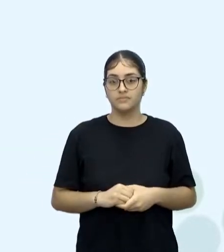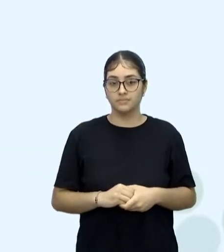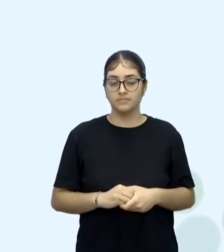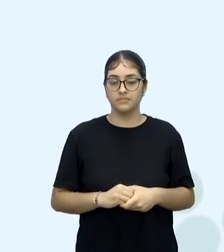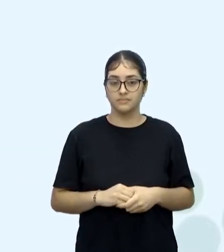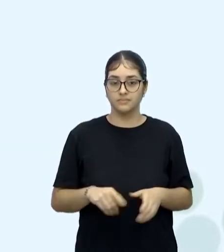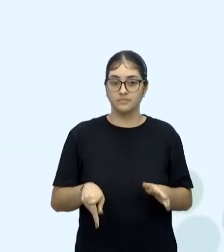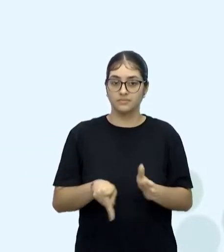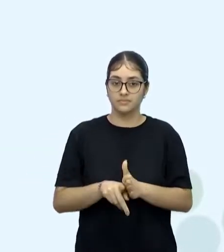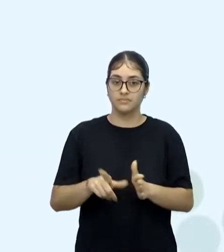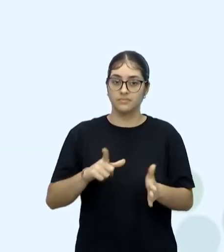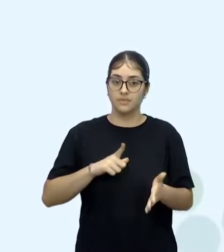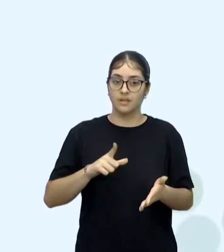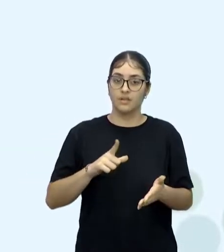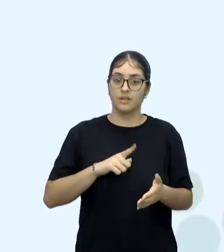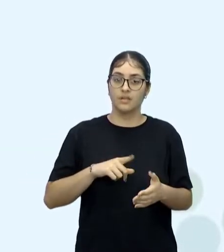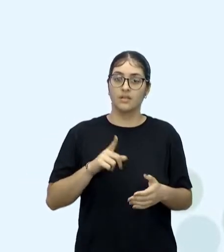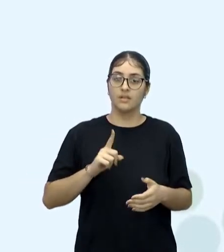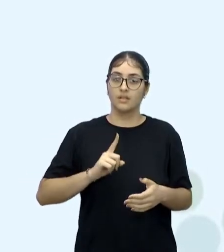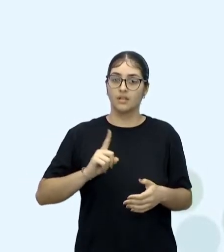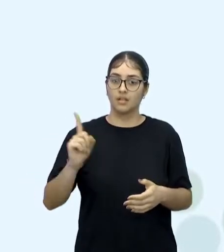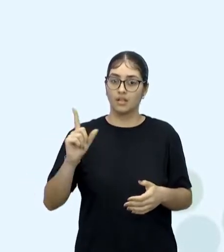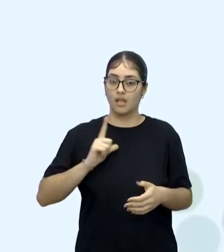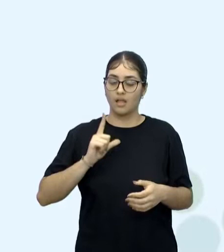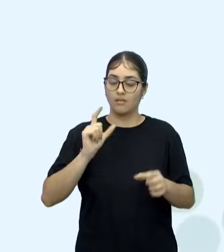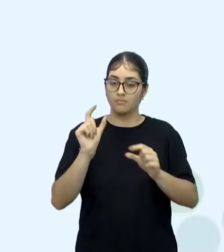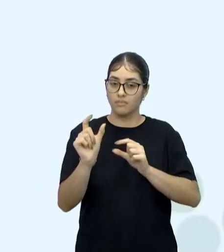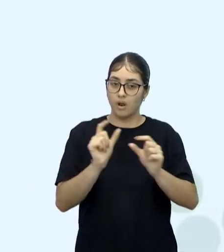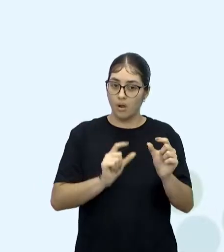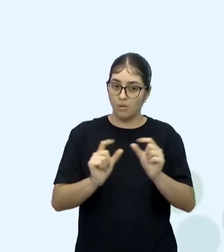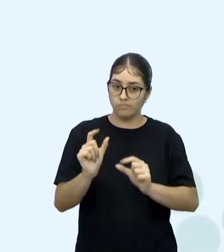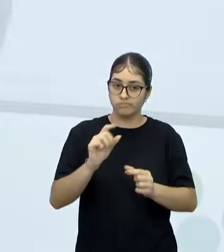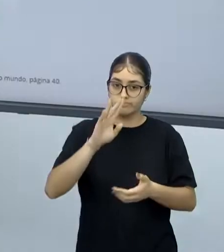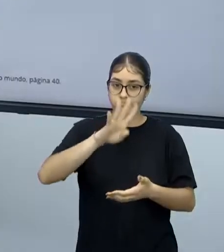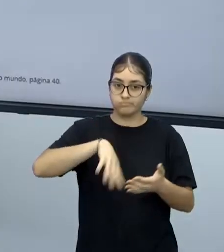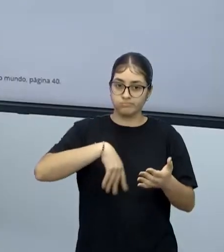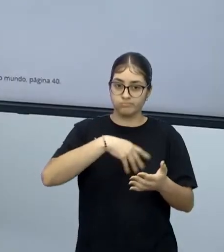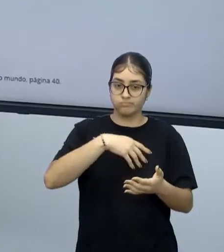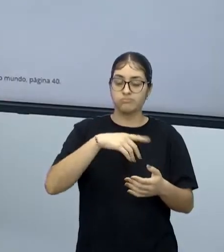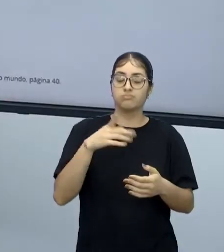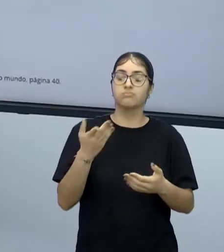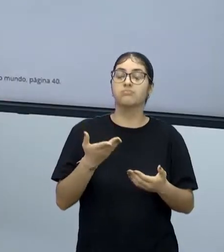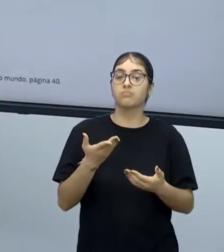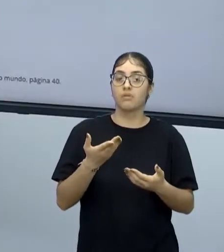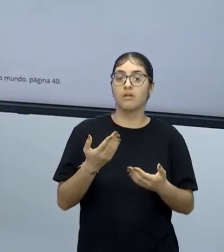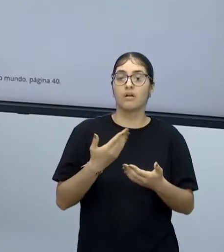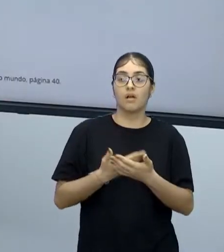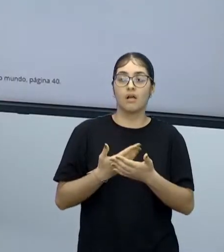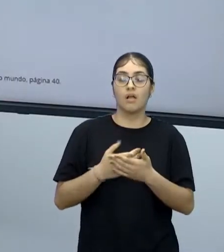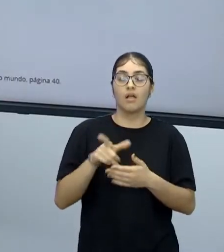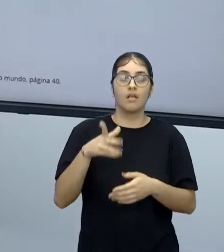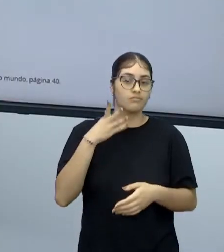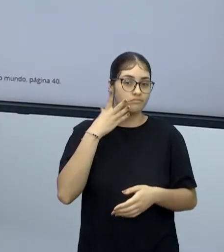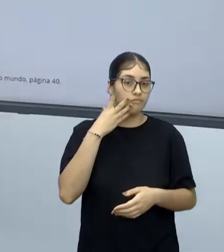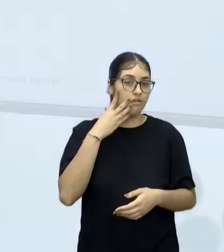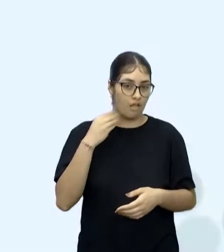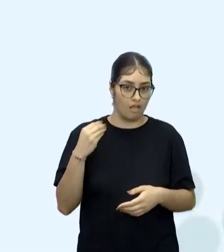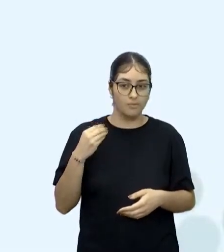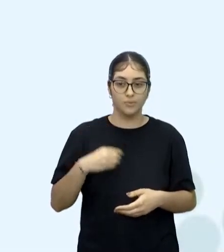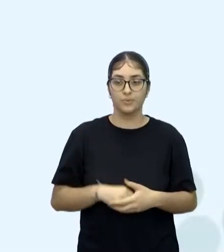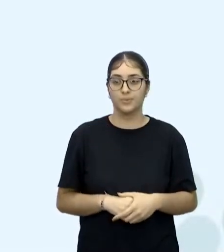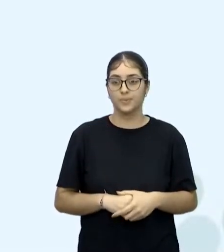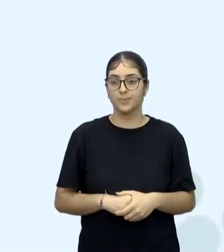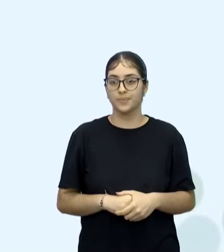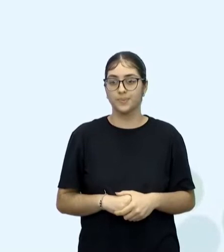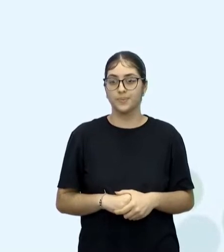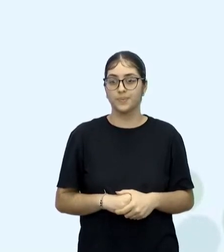a programação em blocos, que é justamente o tema dessa aula de hoje, que é o Scratch, tá? O que mais que